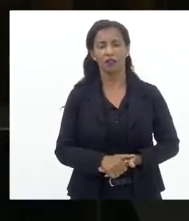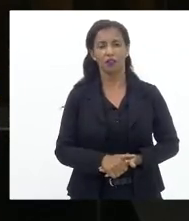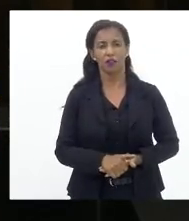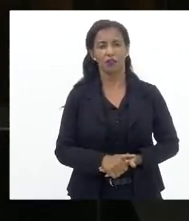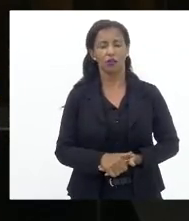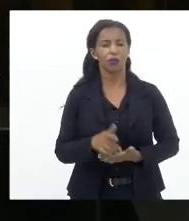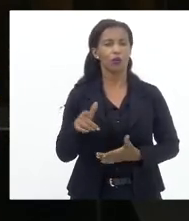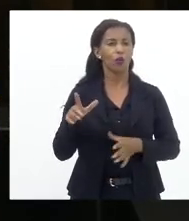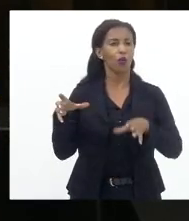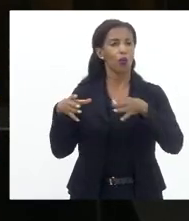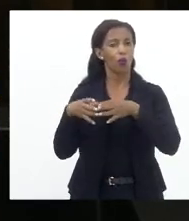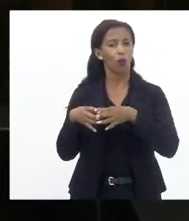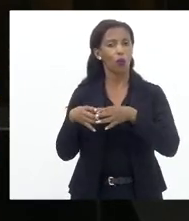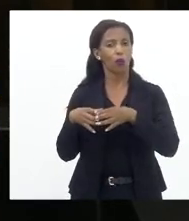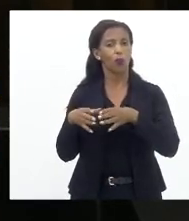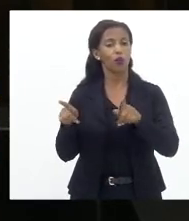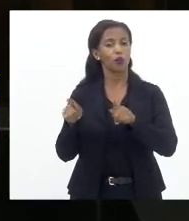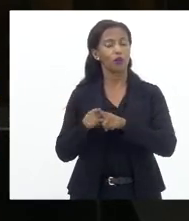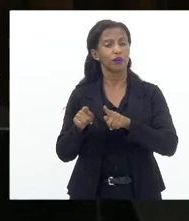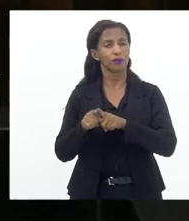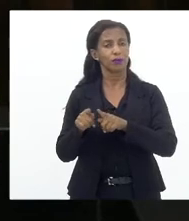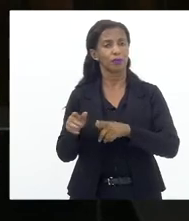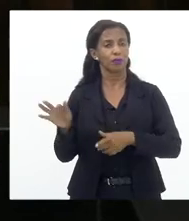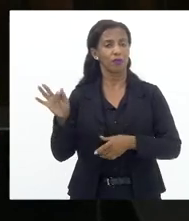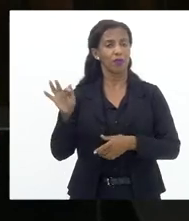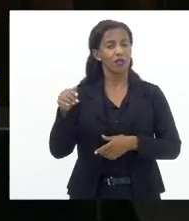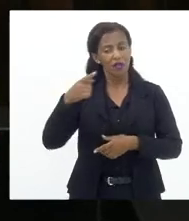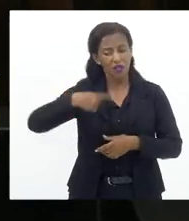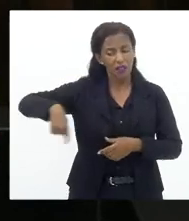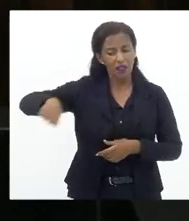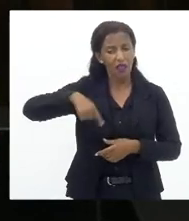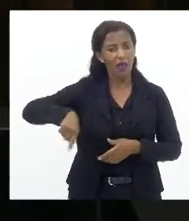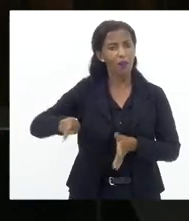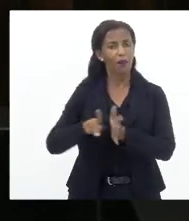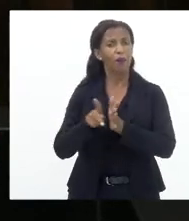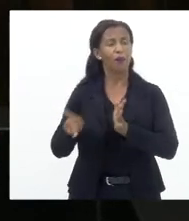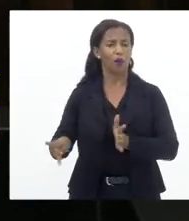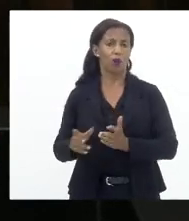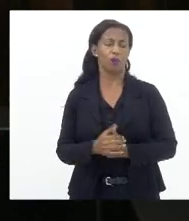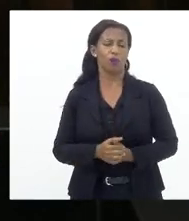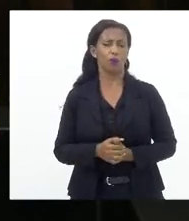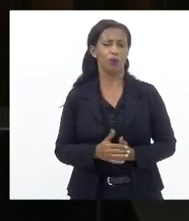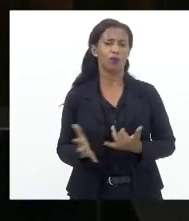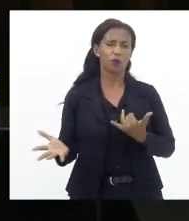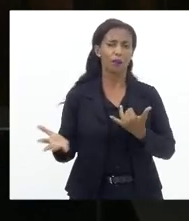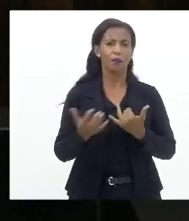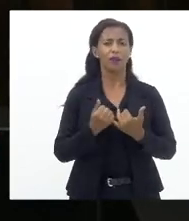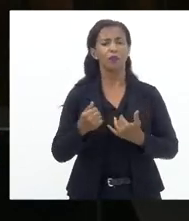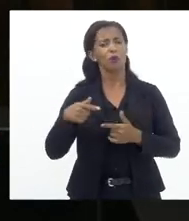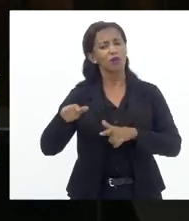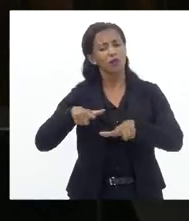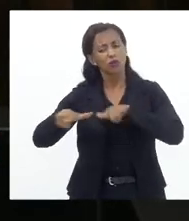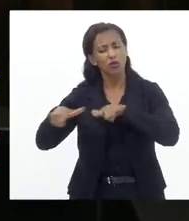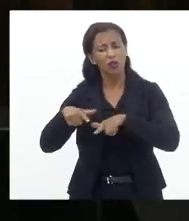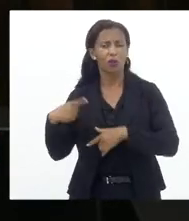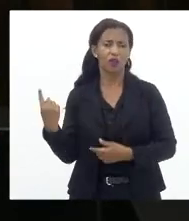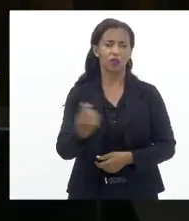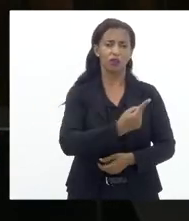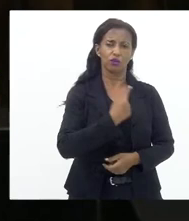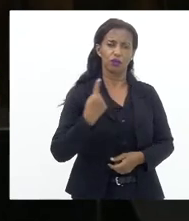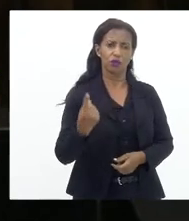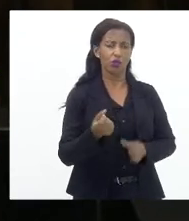fomento Universitário que Sem dúvida nenhuma são maior nosso o nosso maior patrimônio e são através dos Servidores que nós